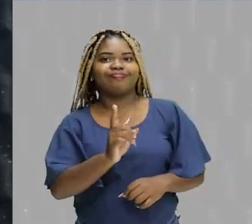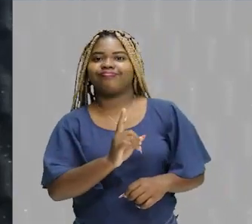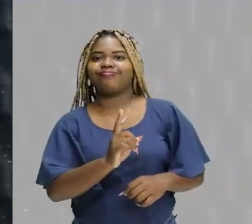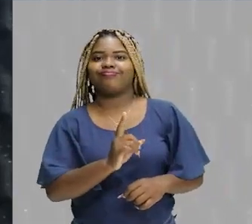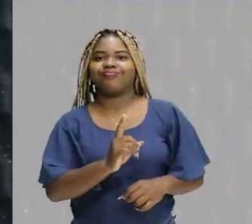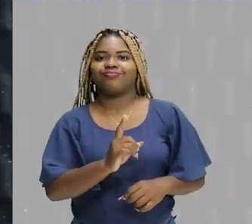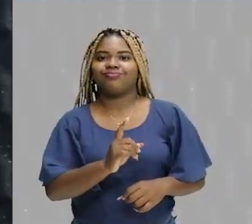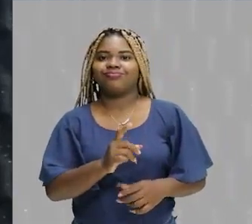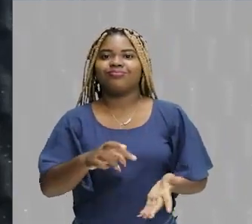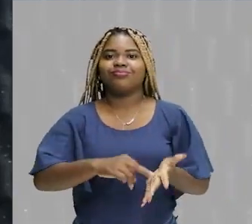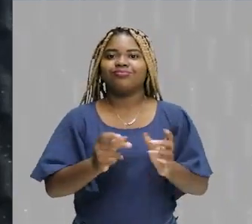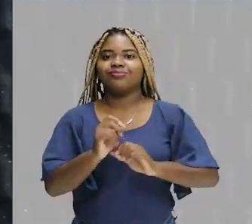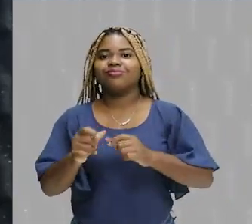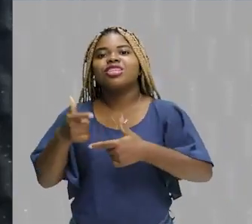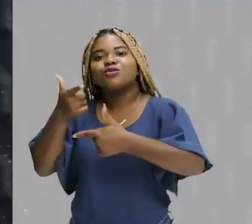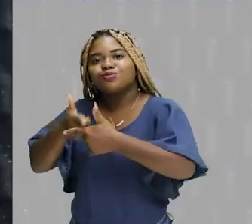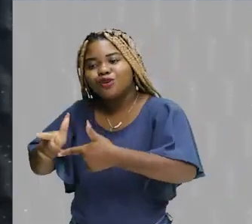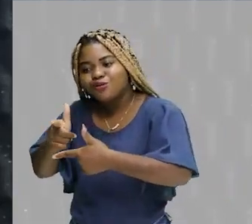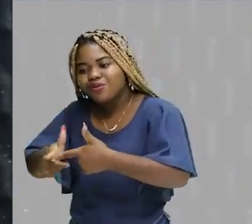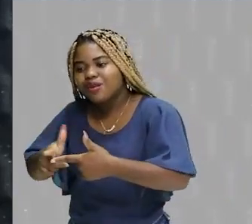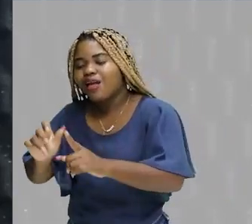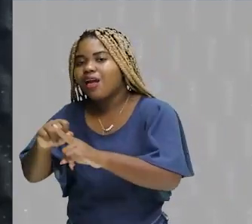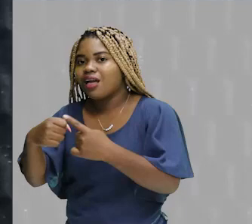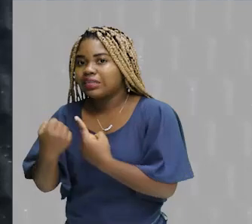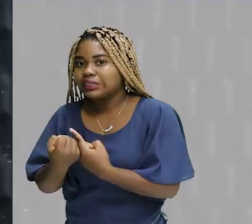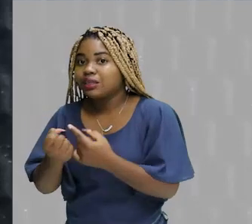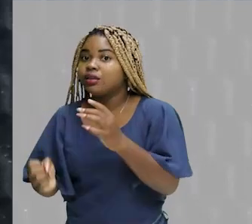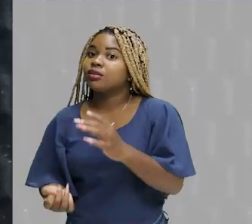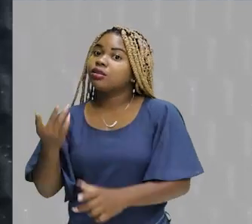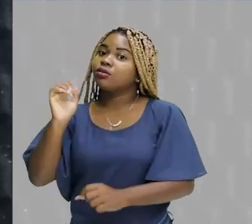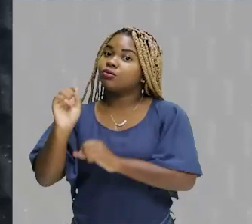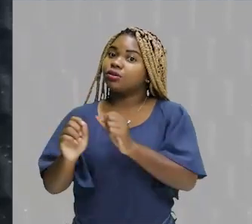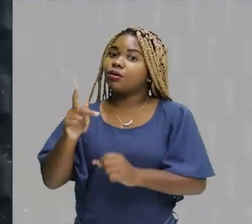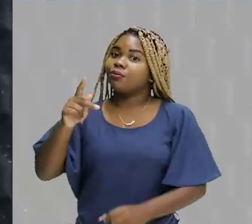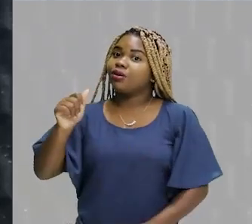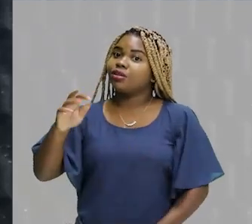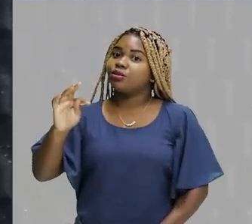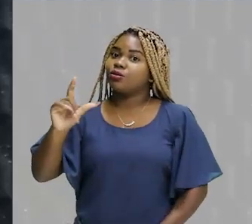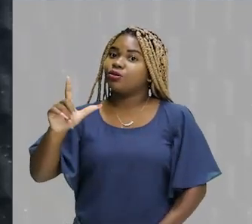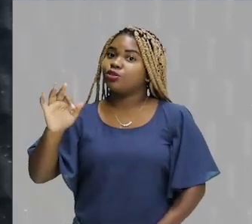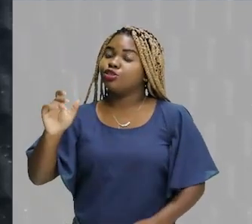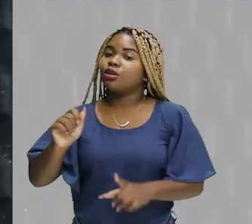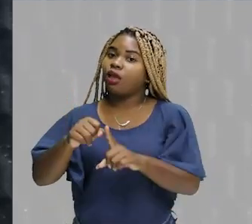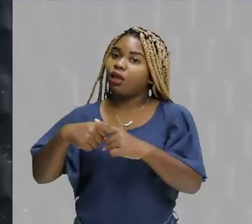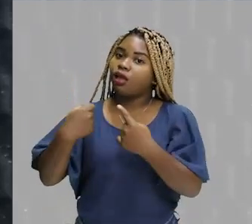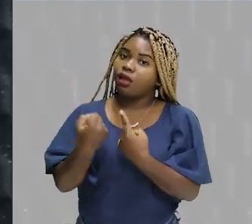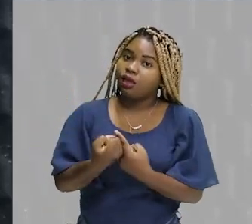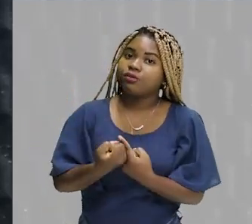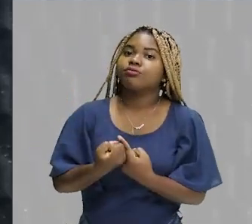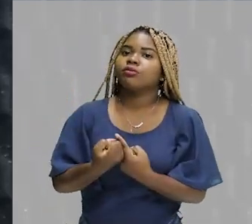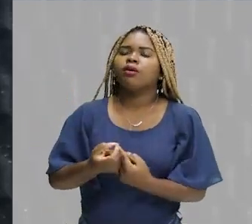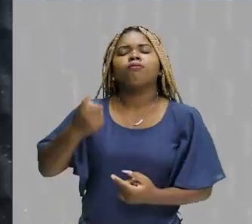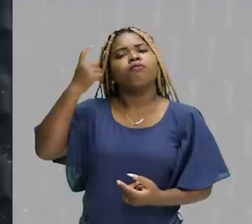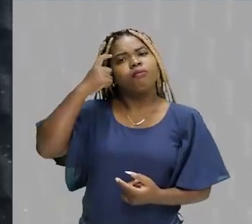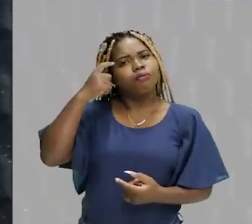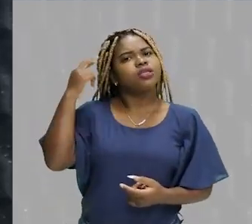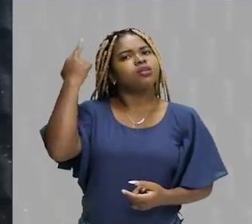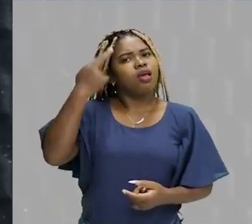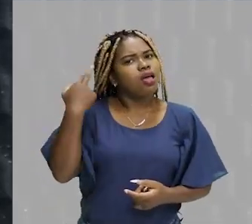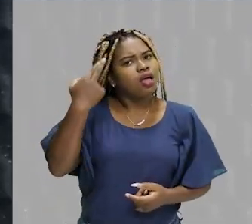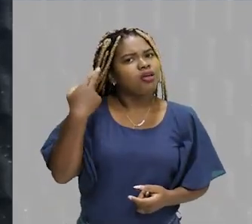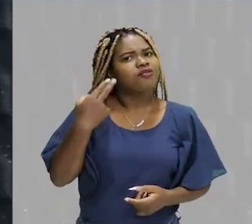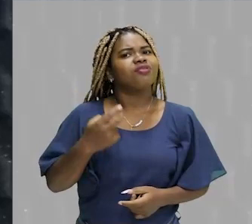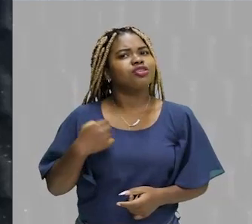como sinônimo de problema social. Aí surgiu o termo patologia social. Pensa bem, pensa comigo. Olha